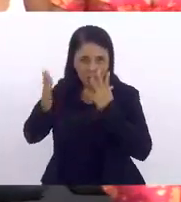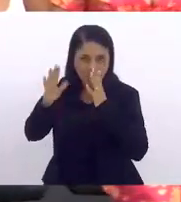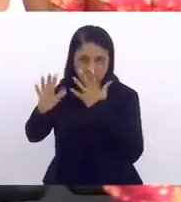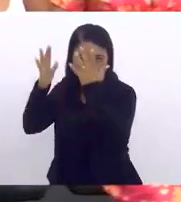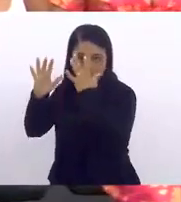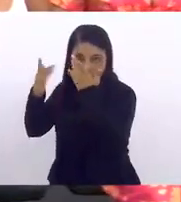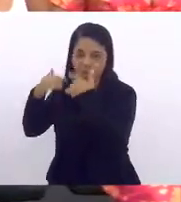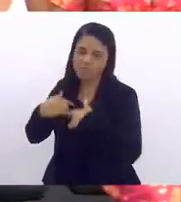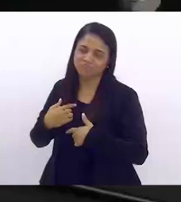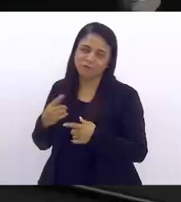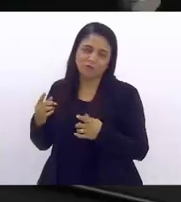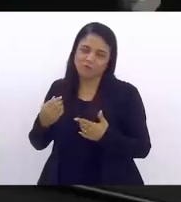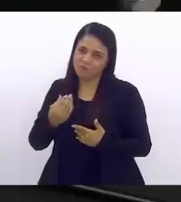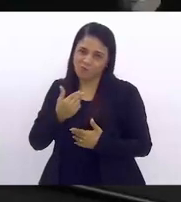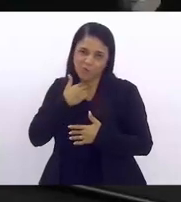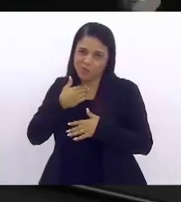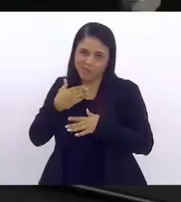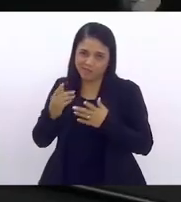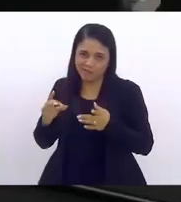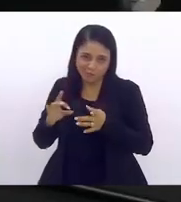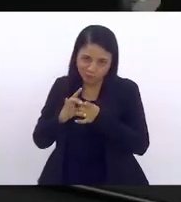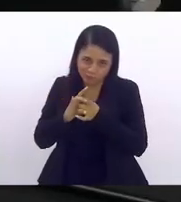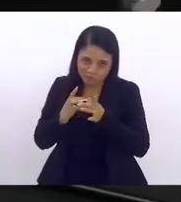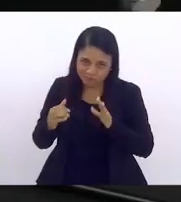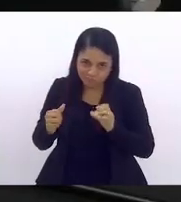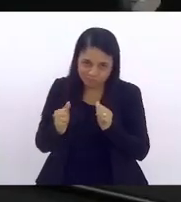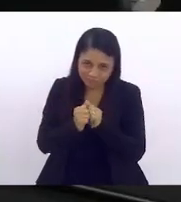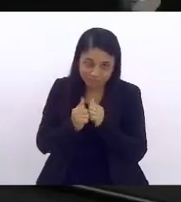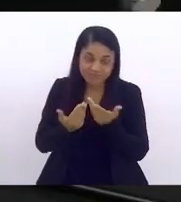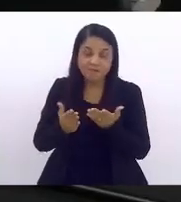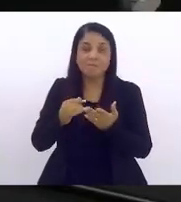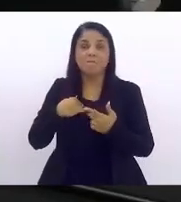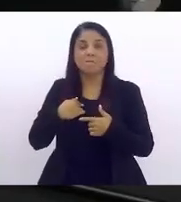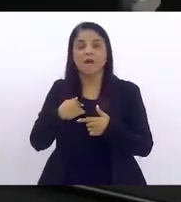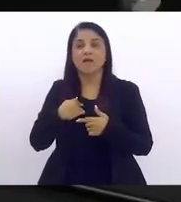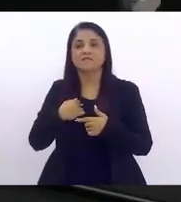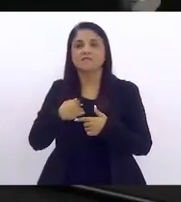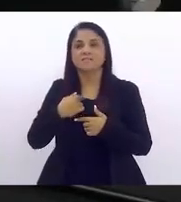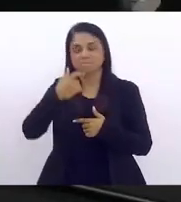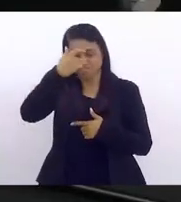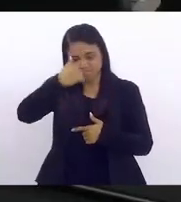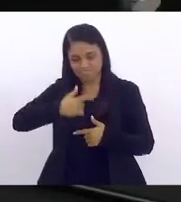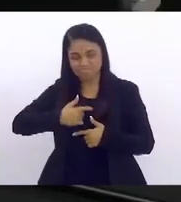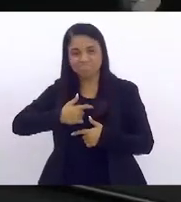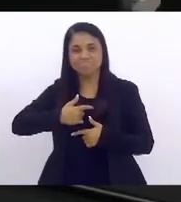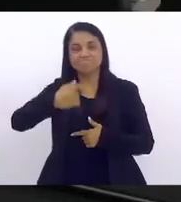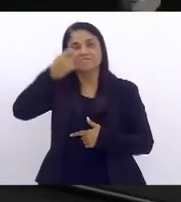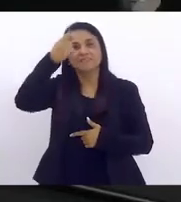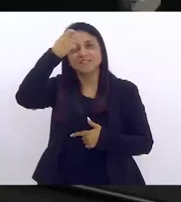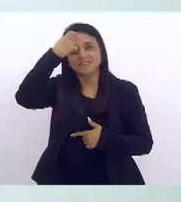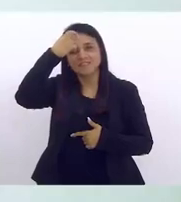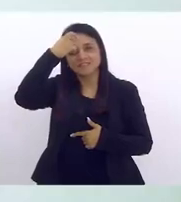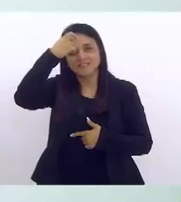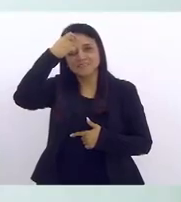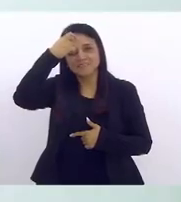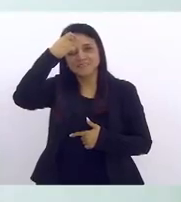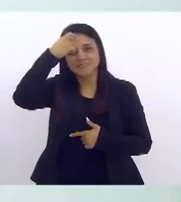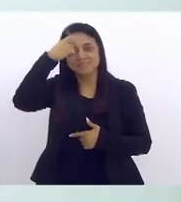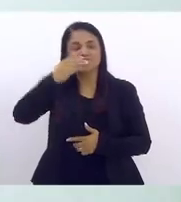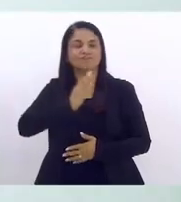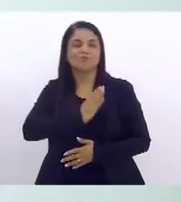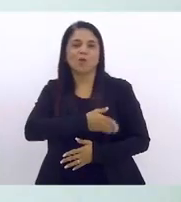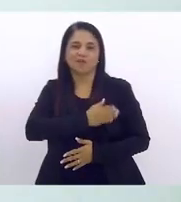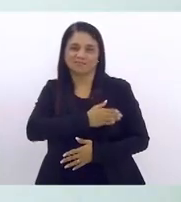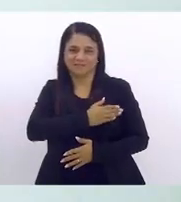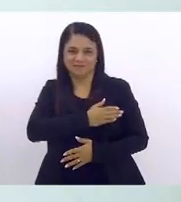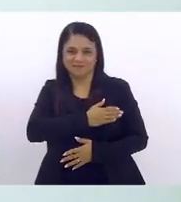Infelizmente, não vou poder compartilhar aí com vocês, mas estarei presente em consideração, de coração,